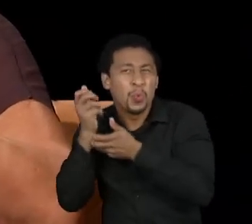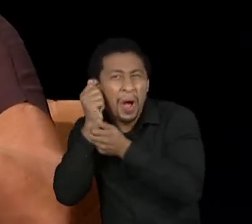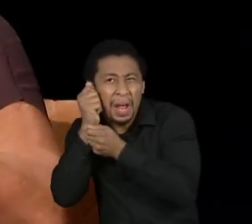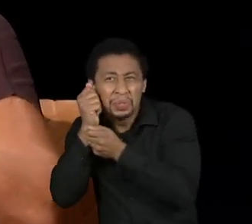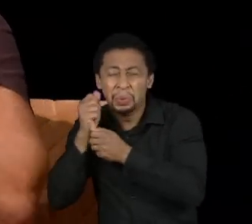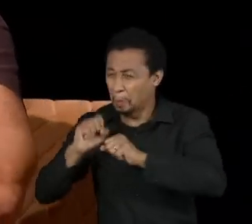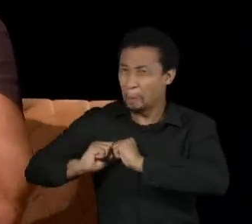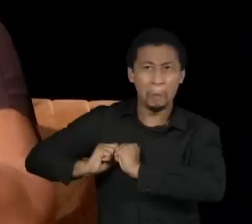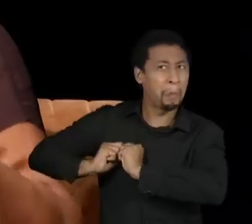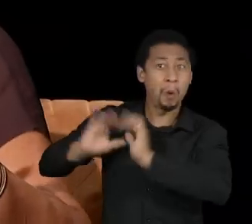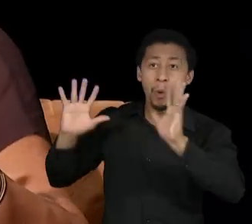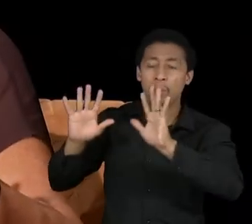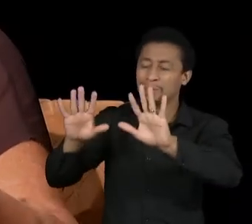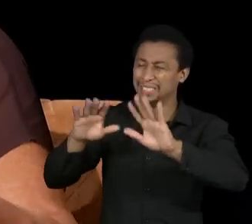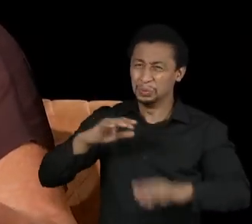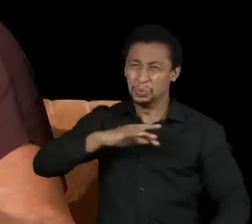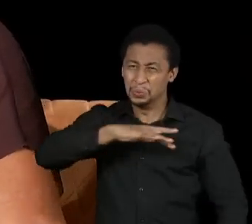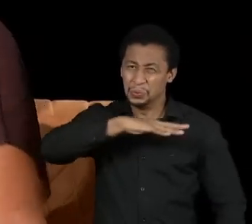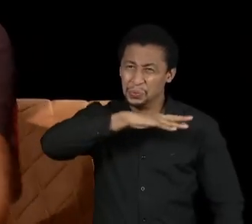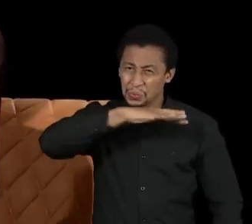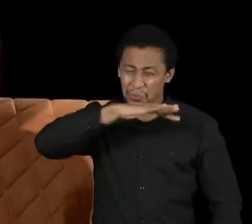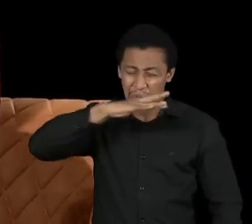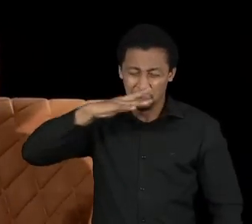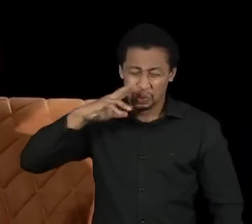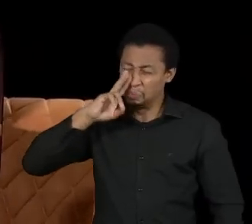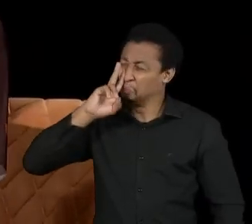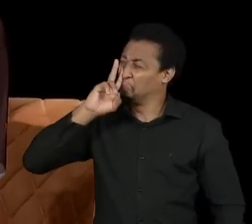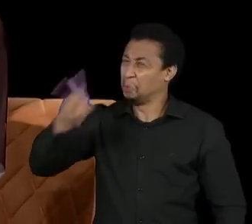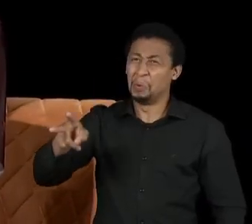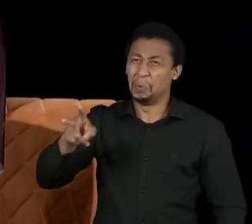cheiro que você não pode imaginar. Bom,